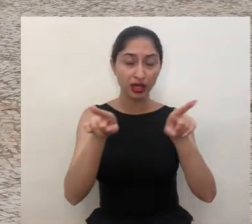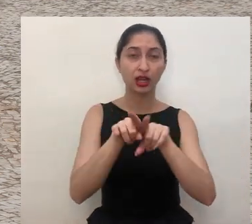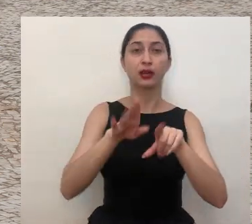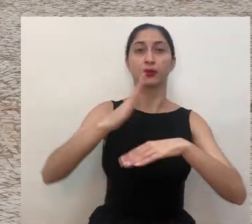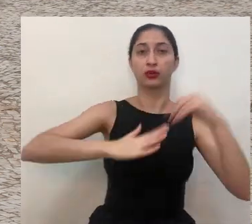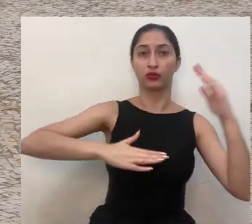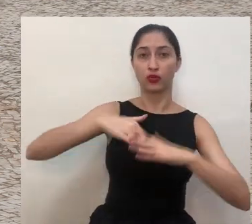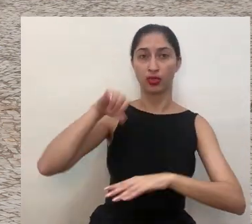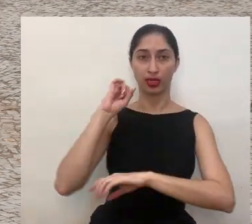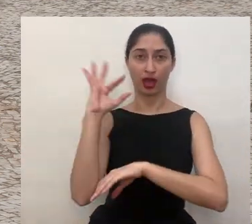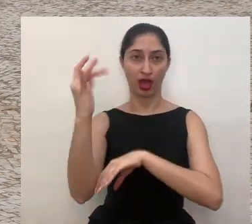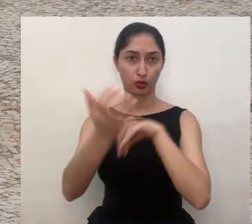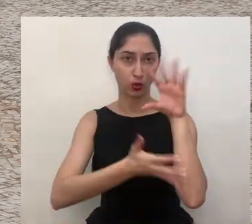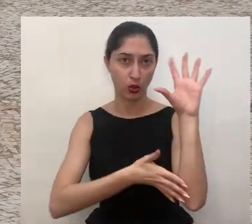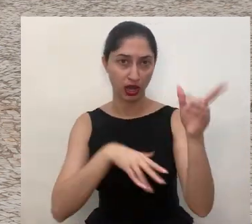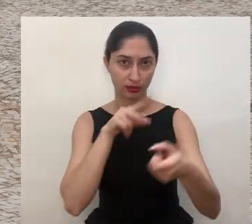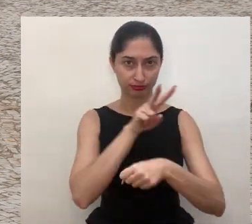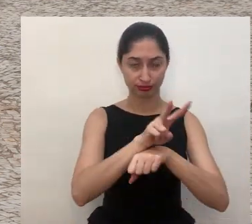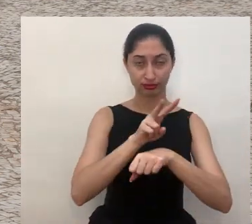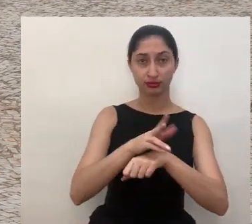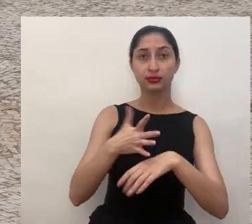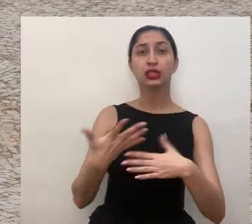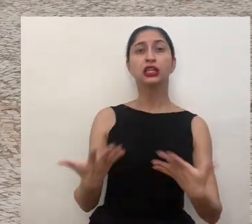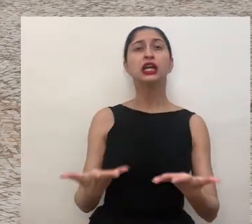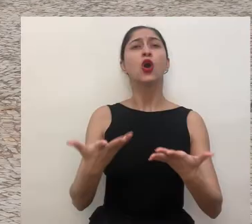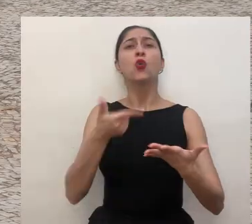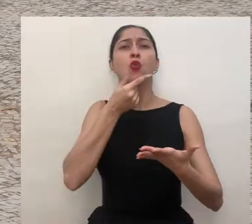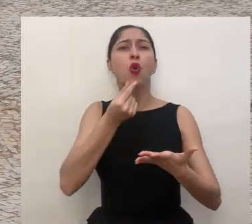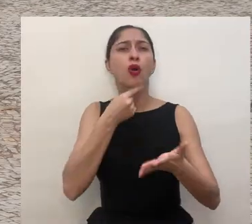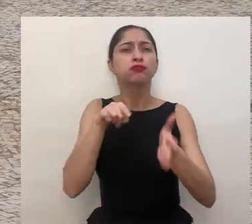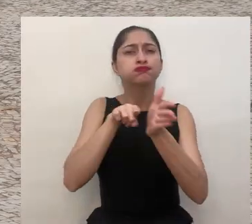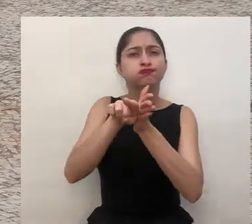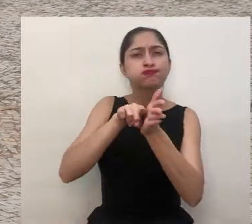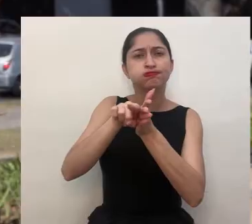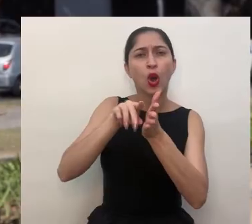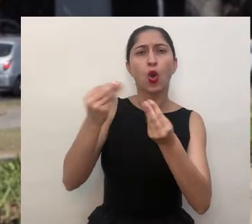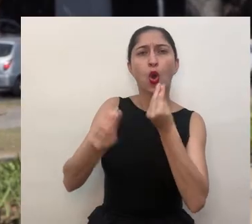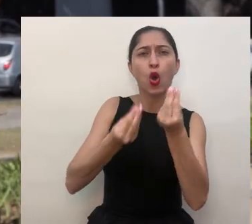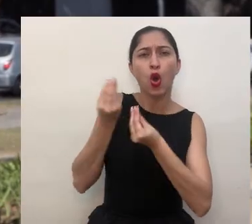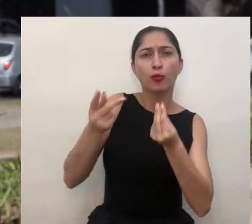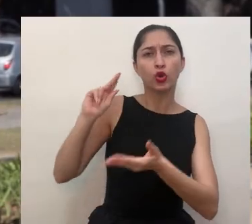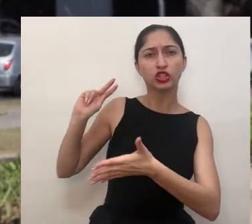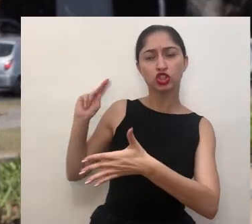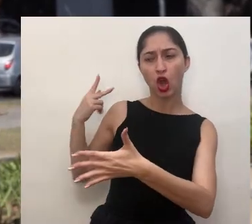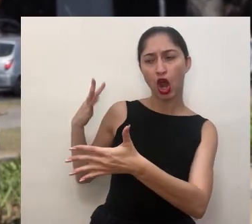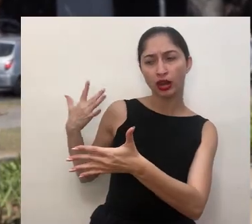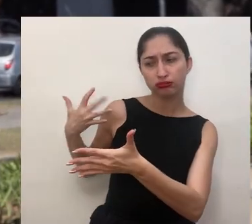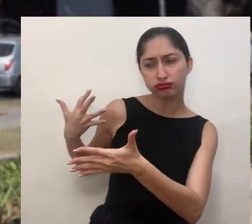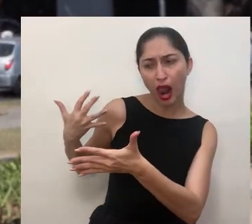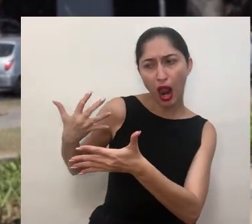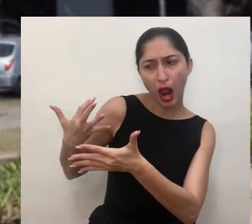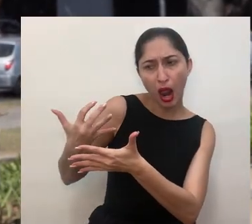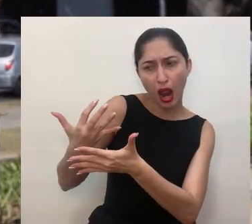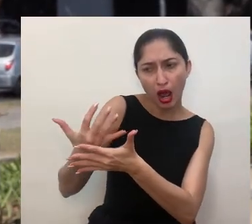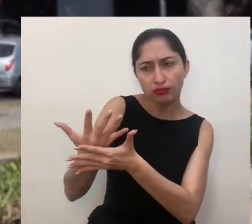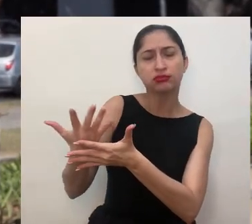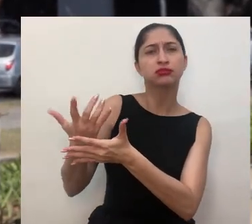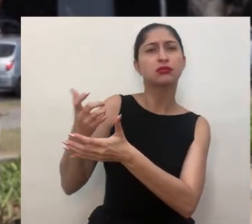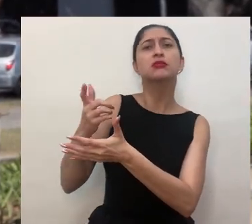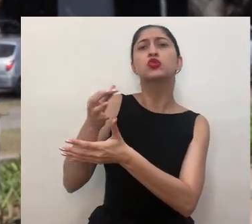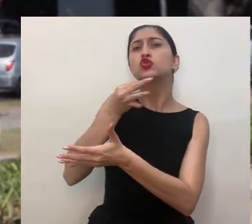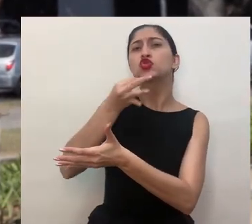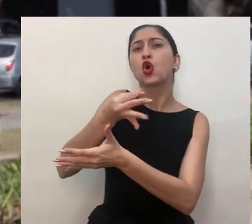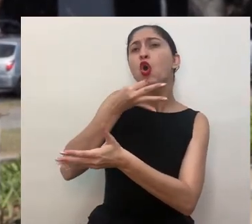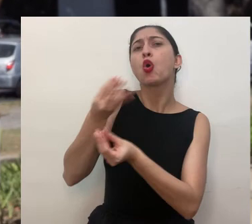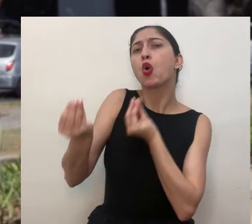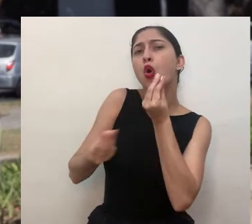o comportamento das sociedades humanas ao longo de toda a história da civilização. O livro de Schafer pode ser considerado a primeira